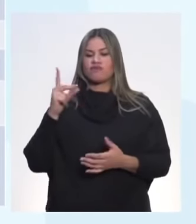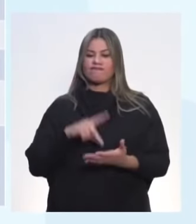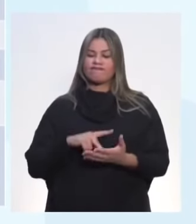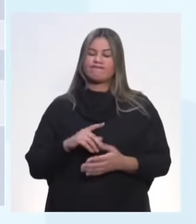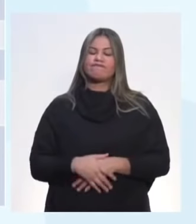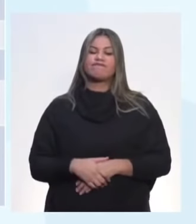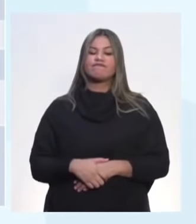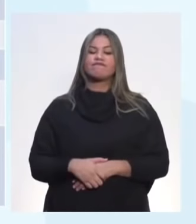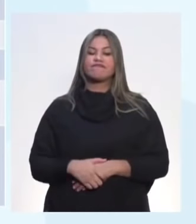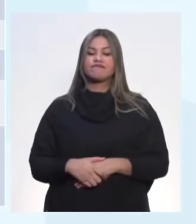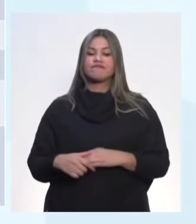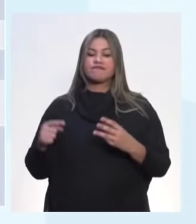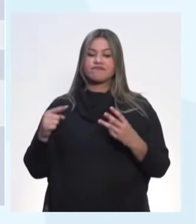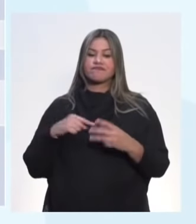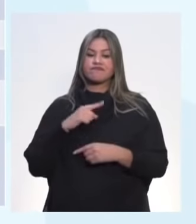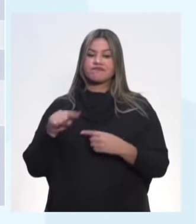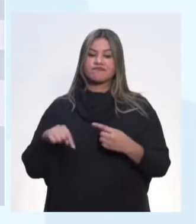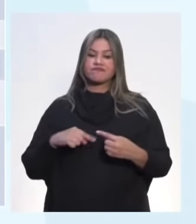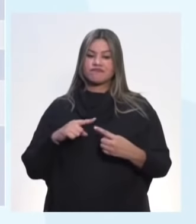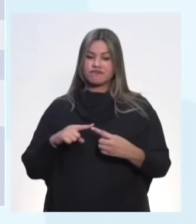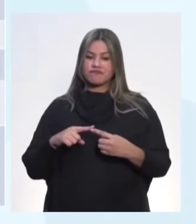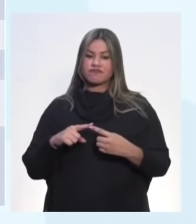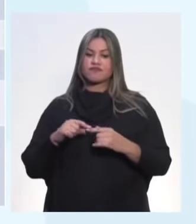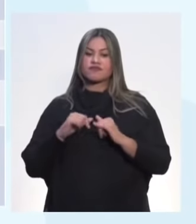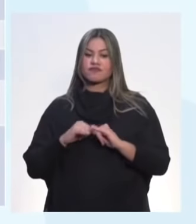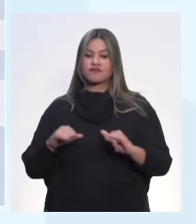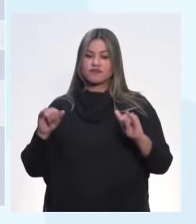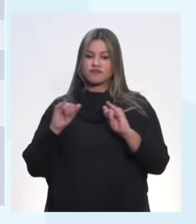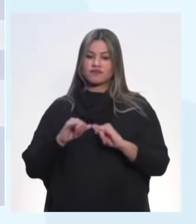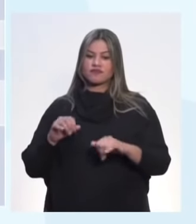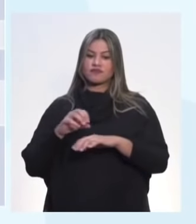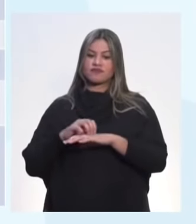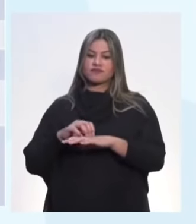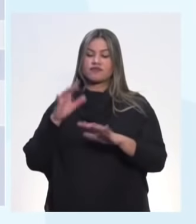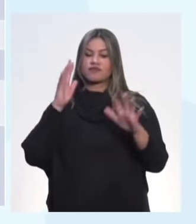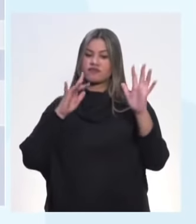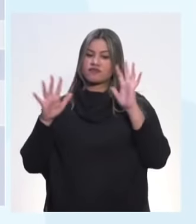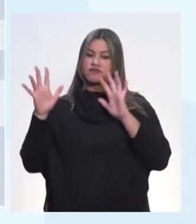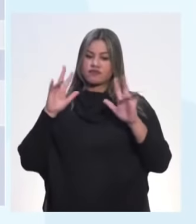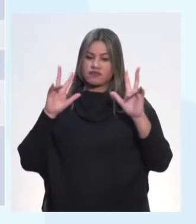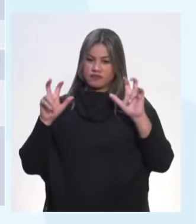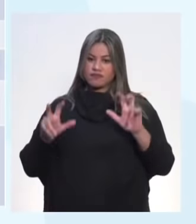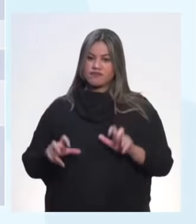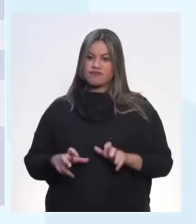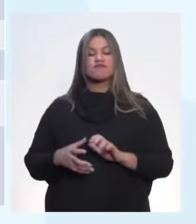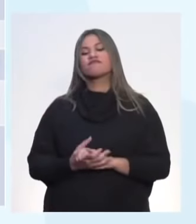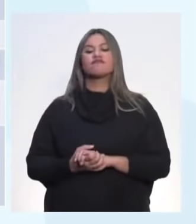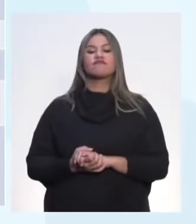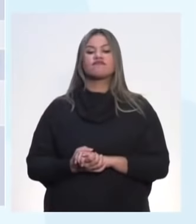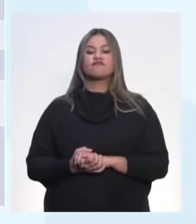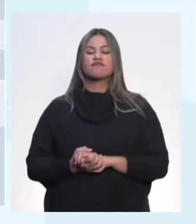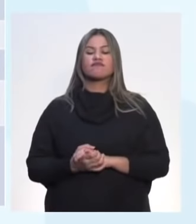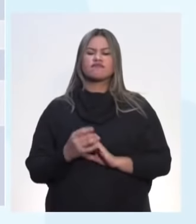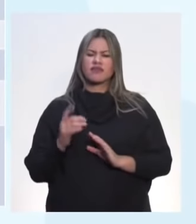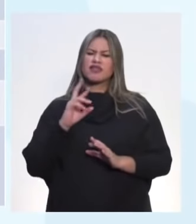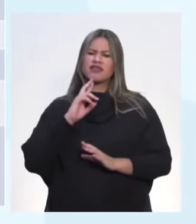Tá? Objetivo, informar e promover a reflexão sobre determinado assunto. Alguém falou disso, né? Que promove,